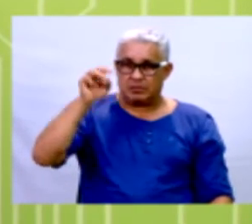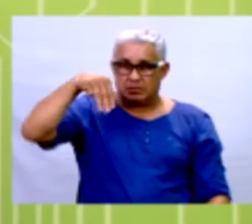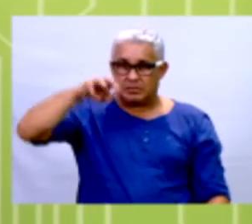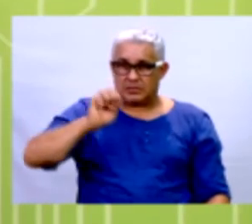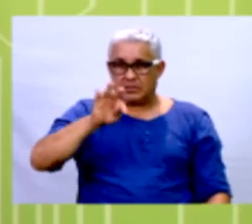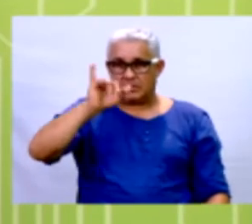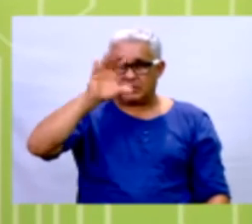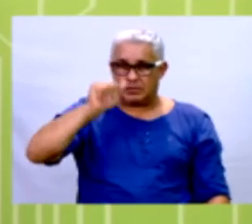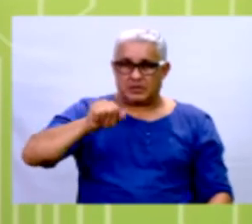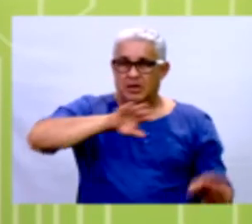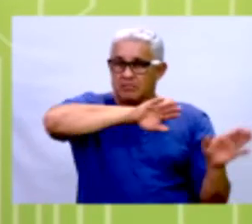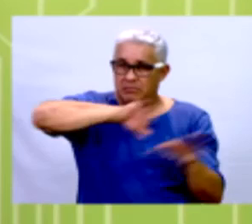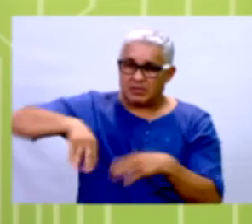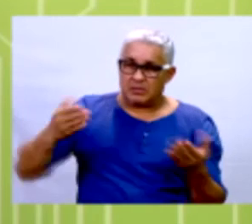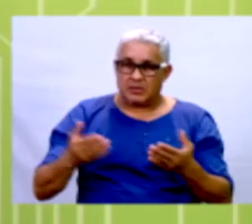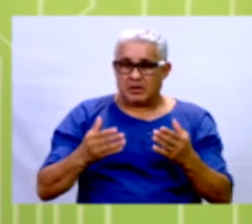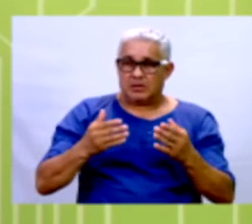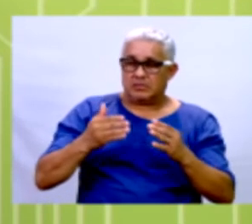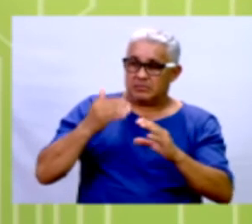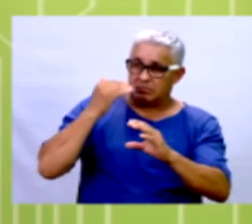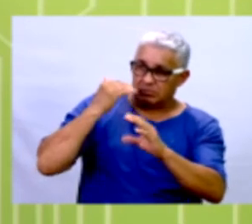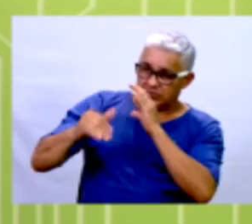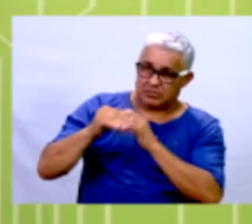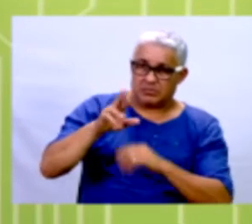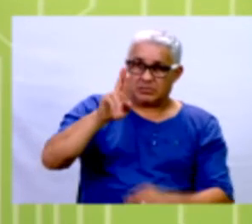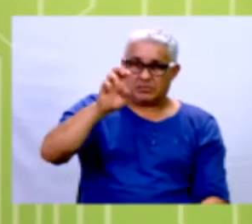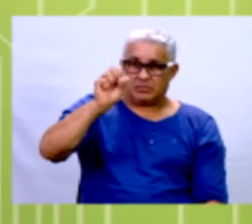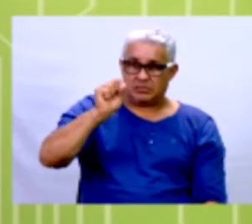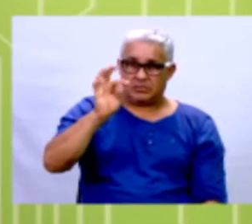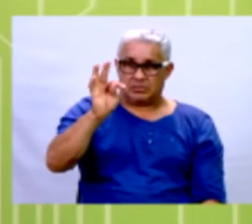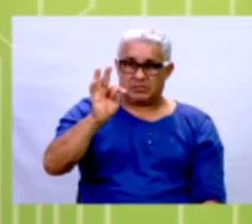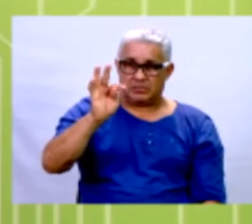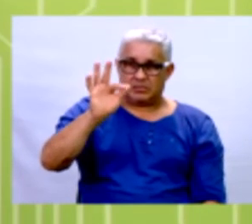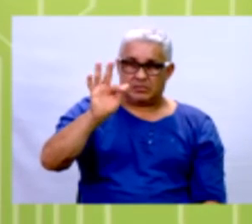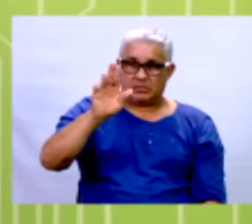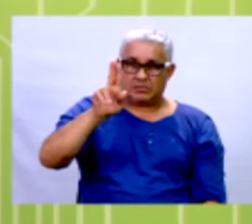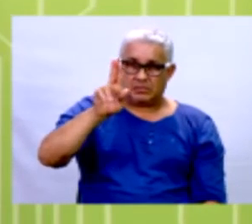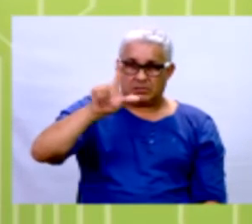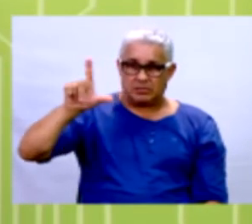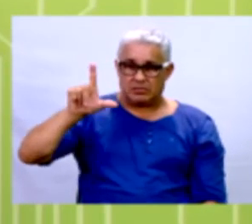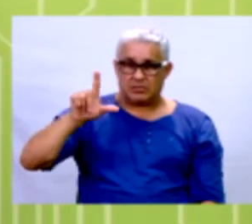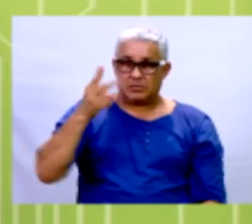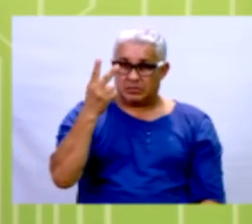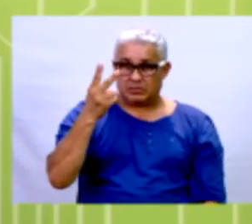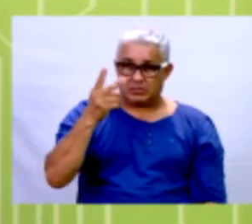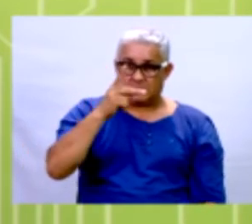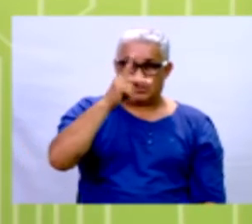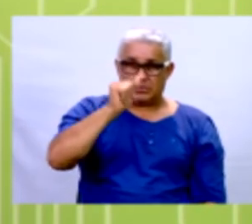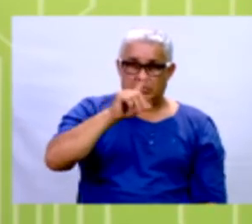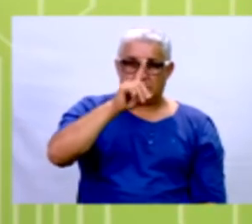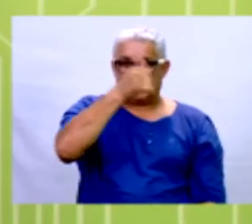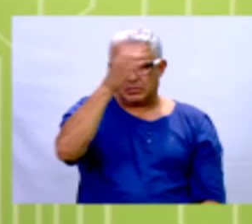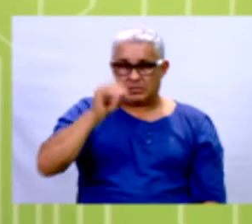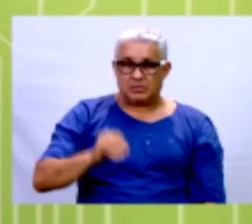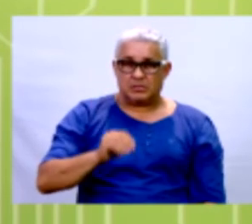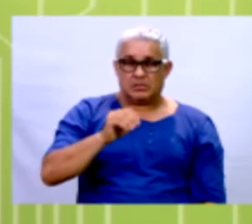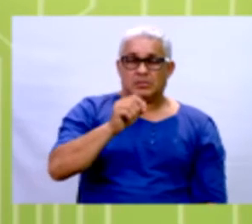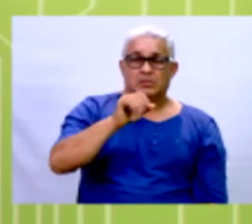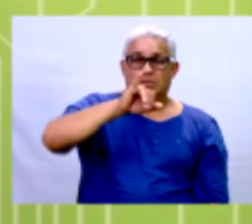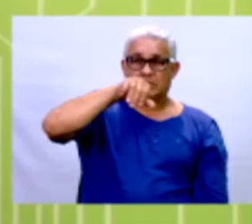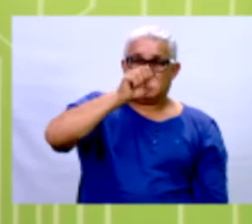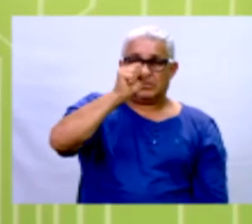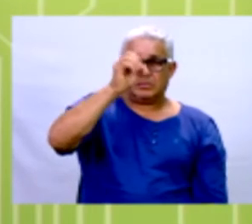transferência de informações via padrão RESTful, né? Que a gente veio trabalhando. Bom, a gente falou de dois padrões, né? O padrão JSON, o padrão